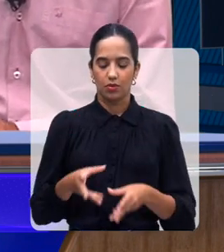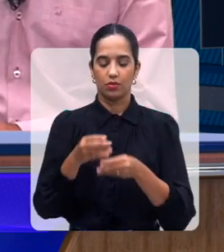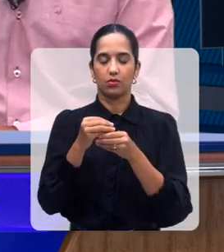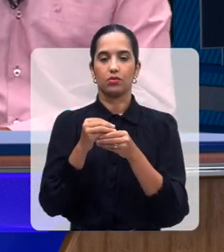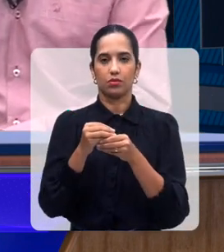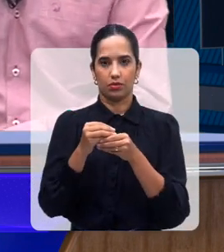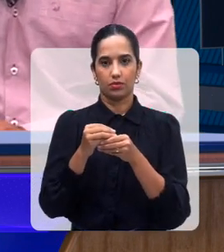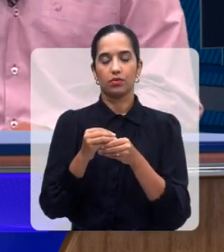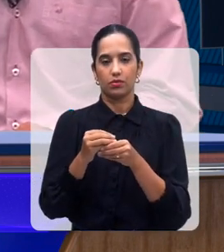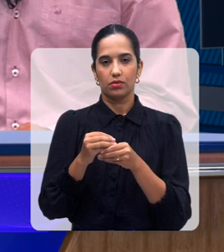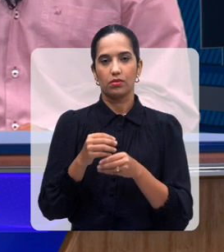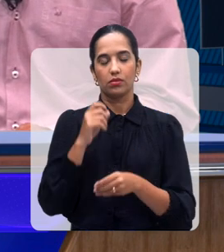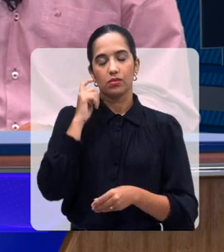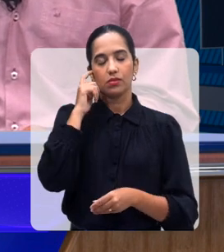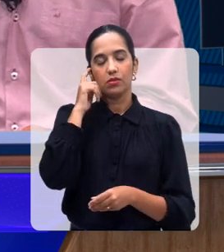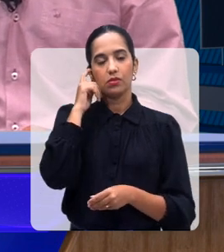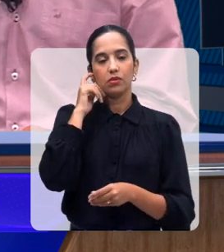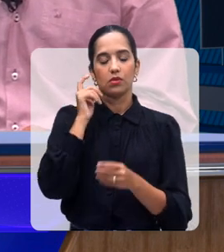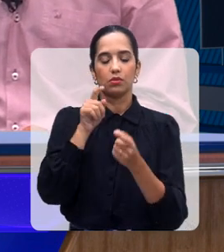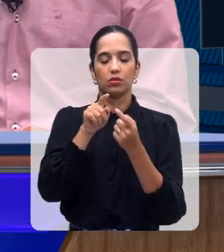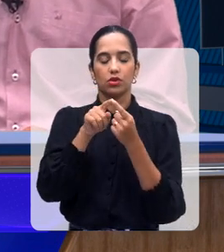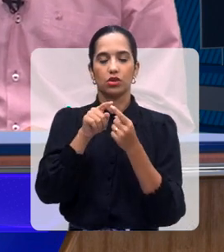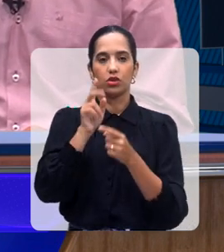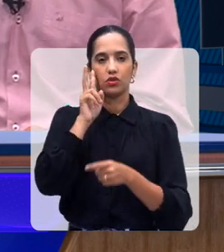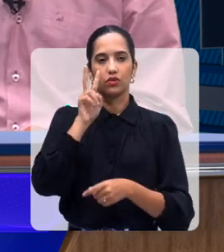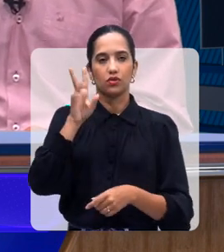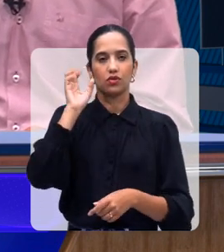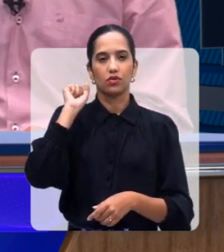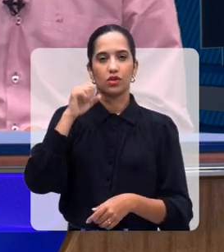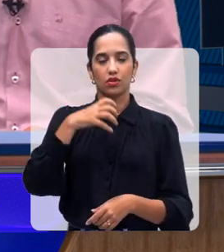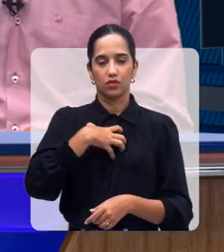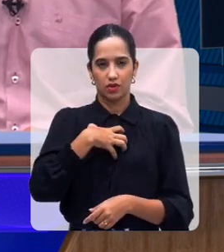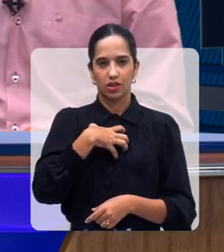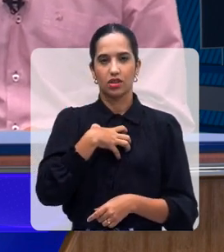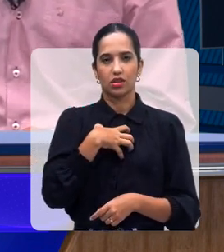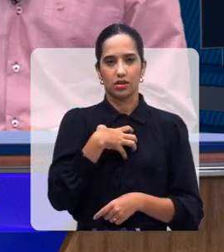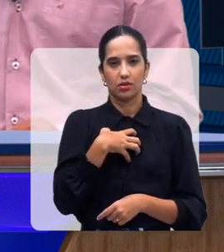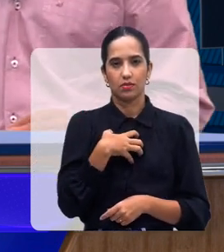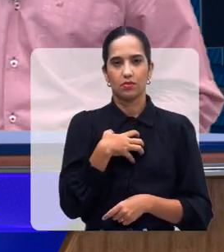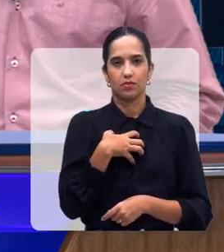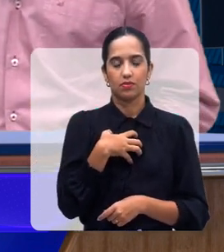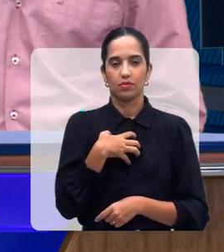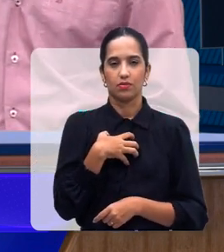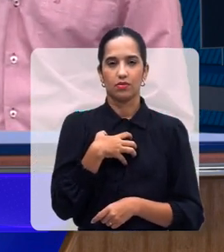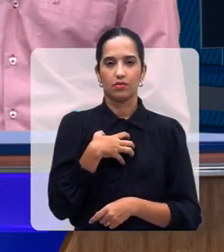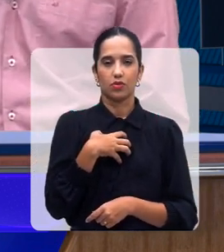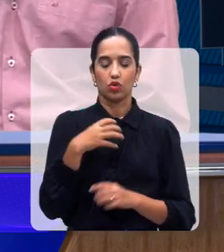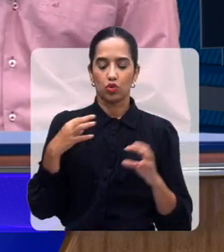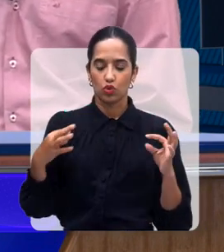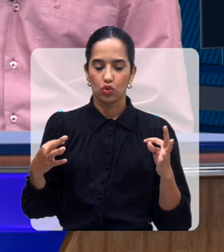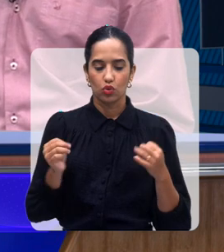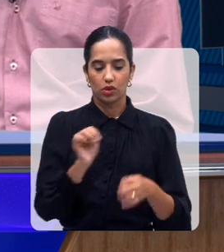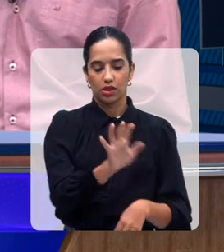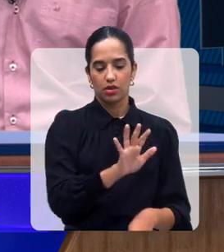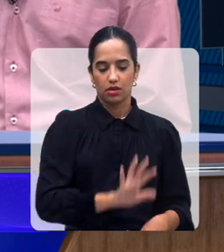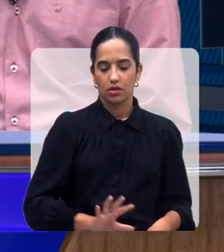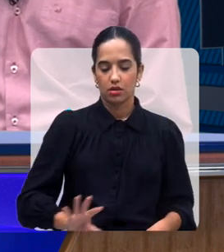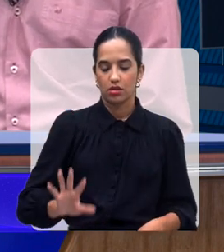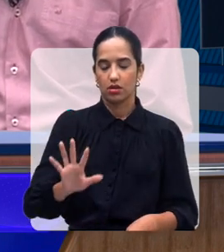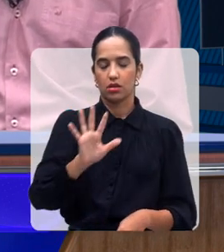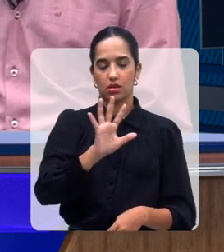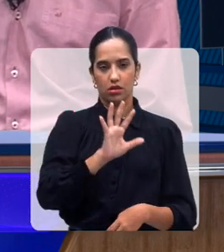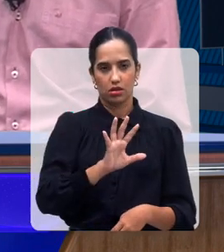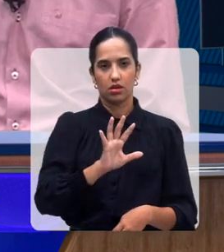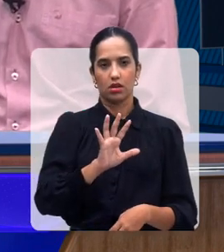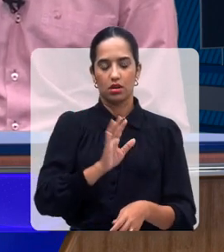esse triângulo, que o objetivo do nosso programa é esse. Ver, ouvir, sentir. É andar em todos